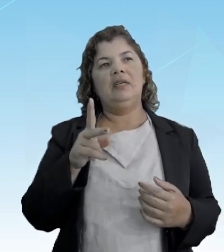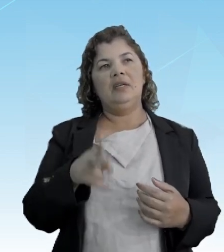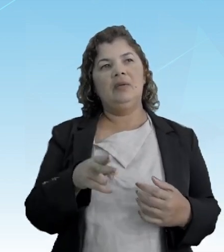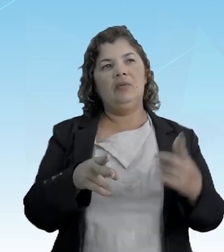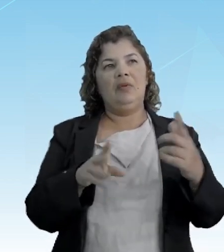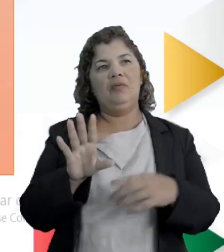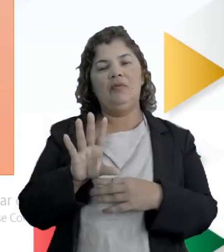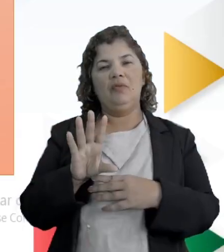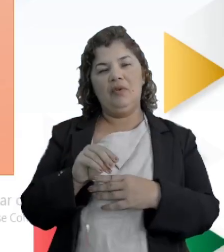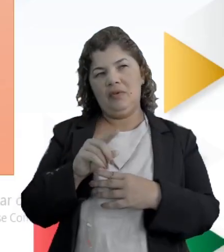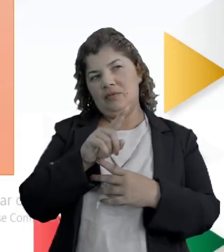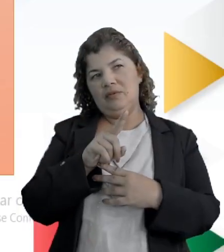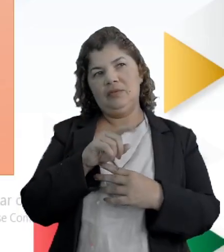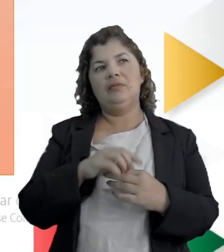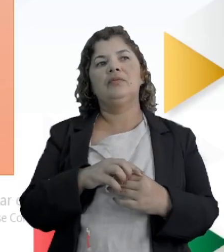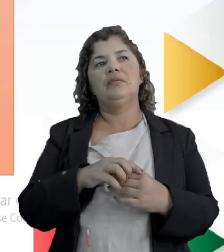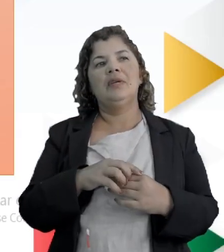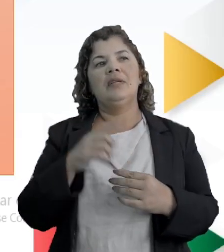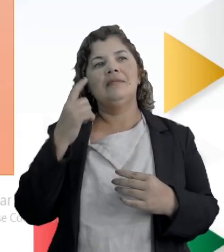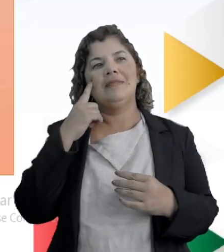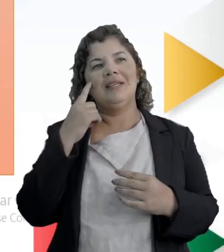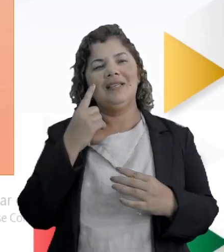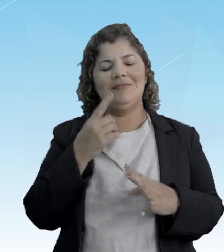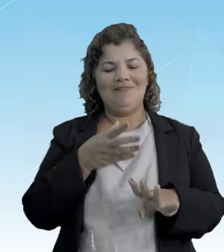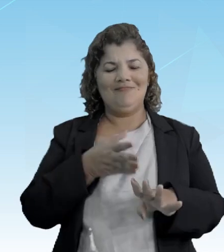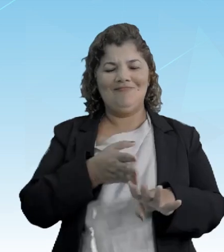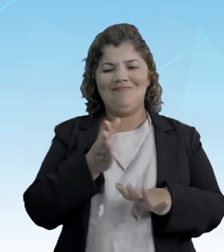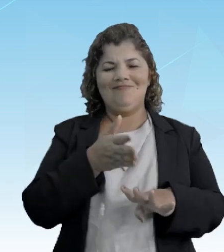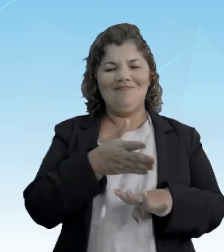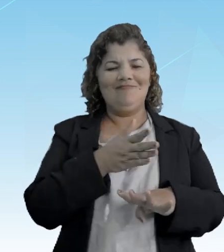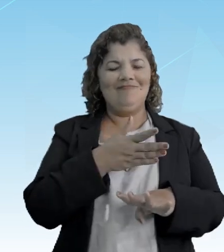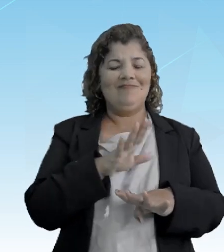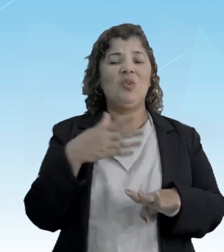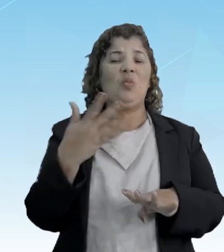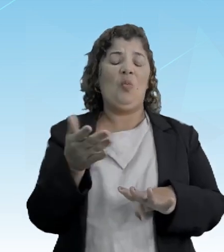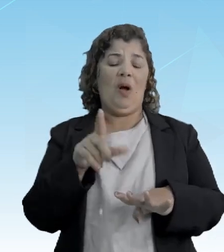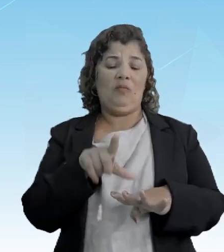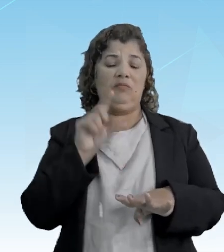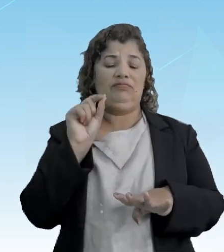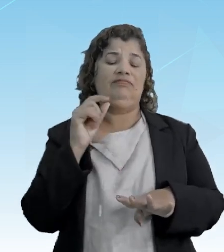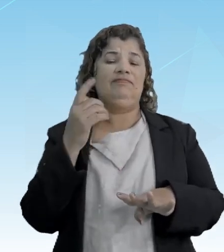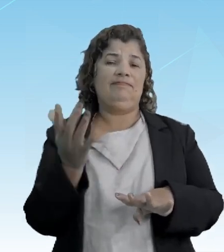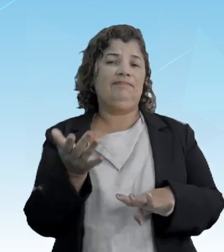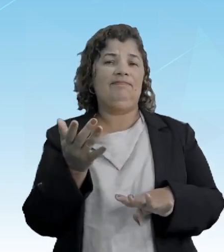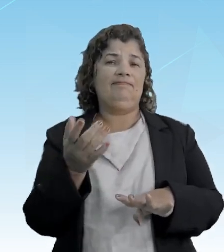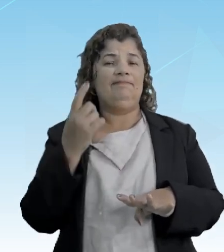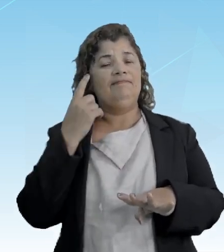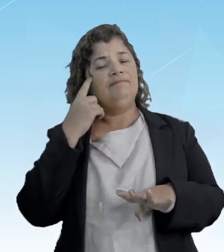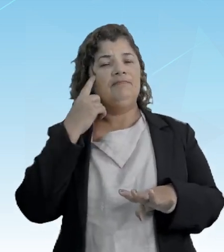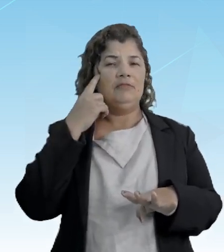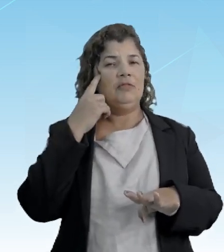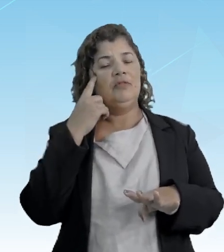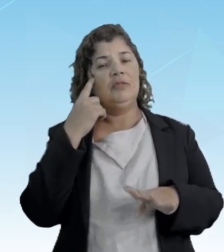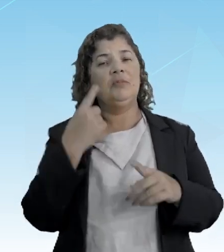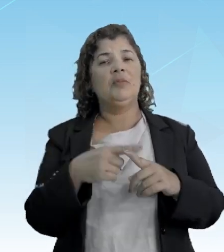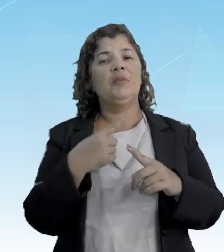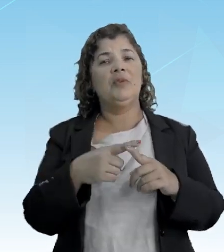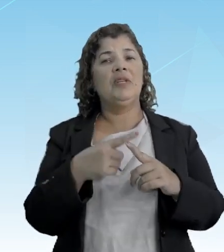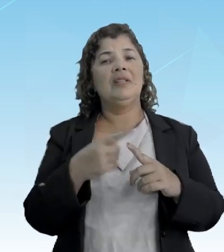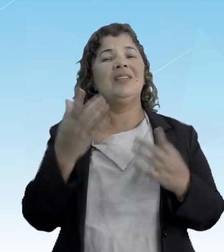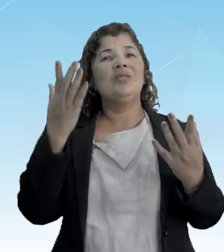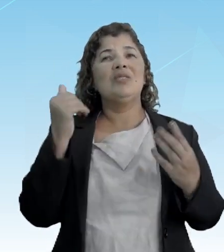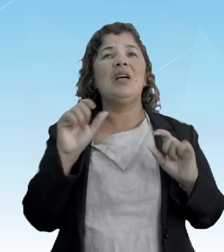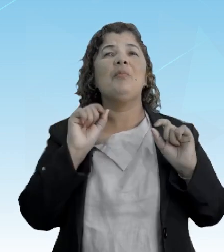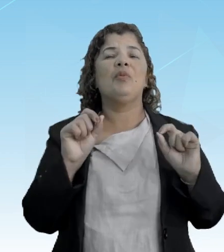vez a foto. Né? Então, a gente fica com 1000 oportunidades, porque nós ainda não entendemos o que é que nós